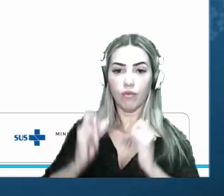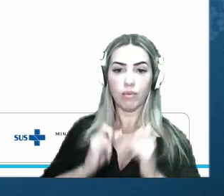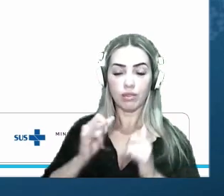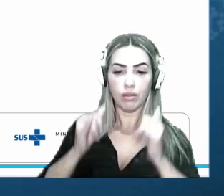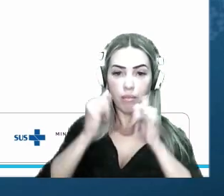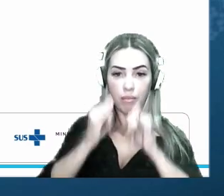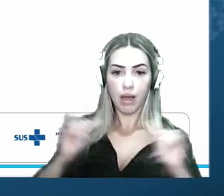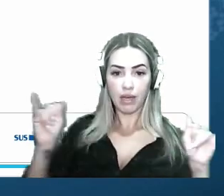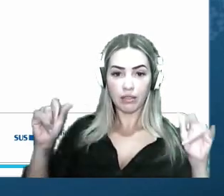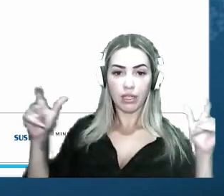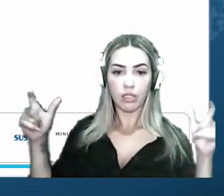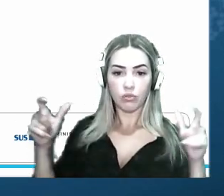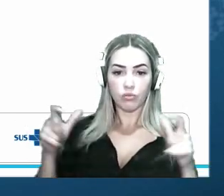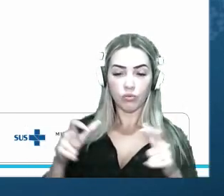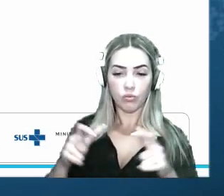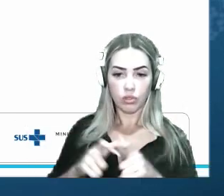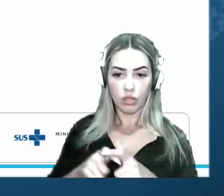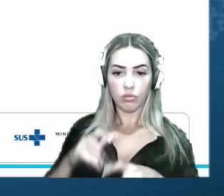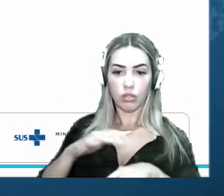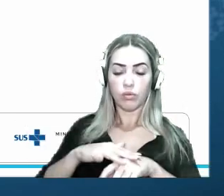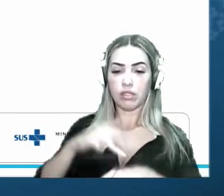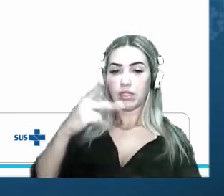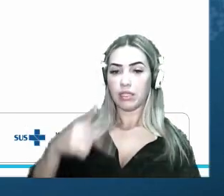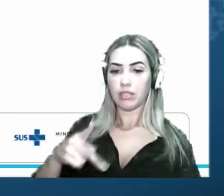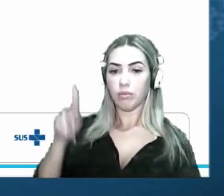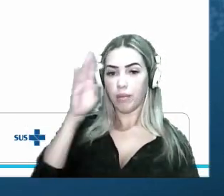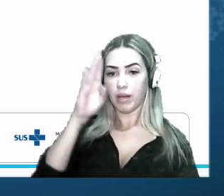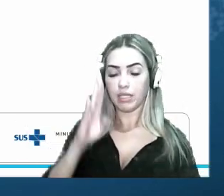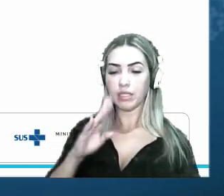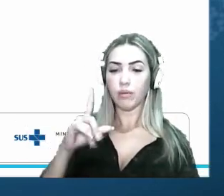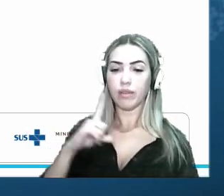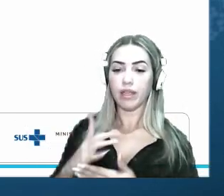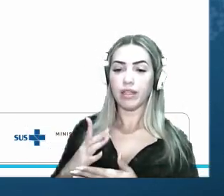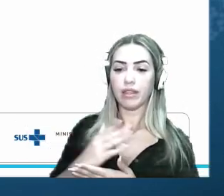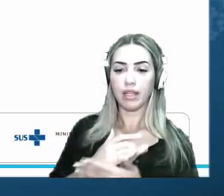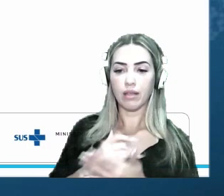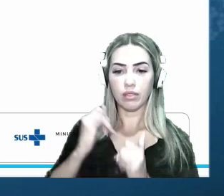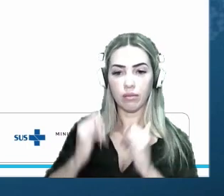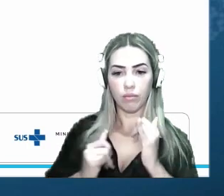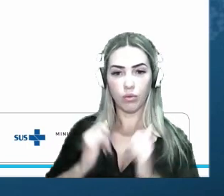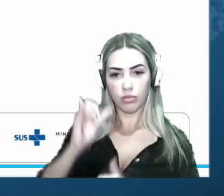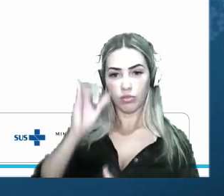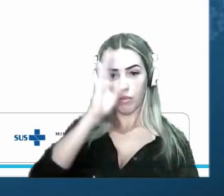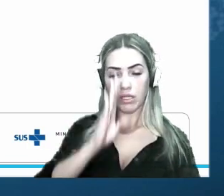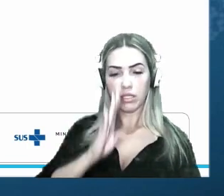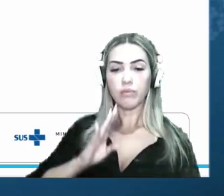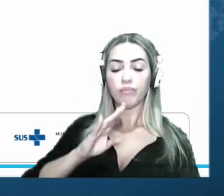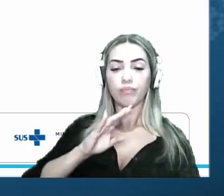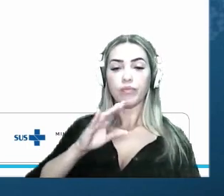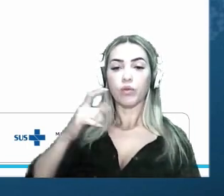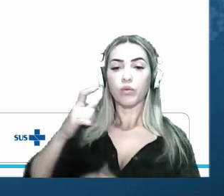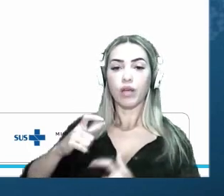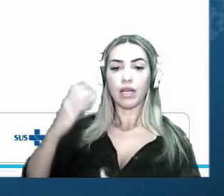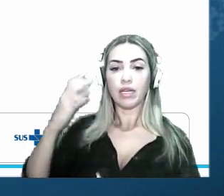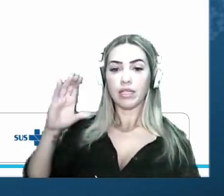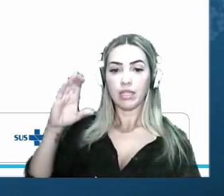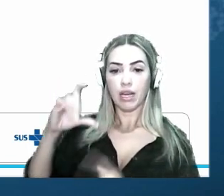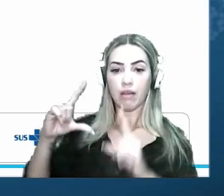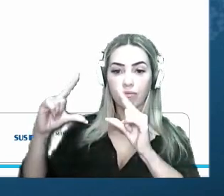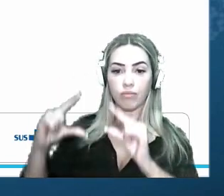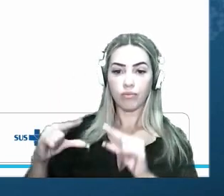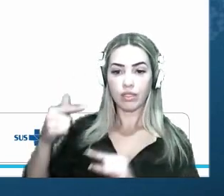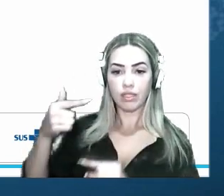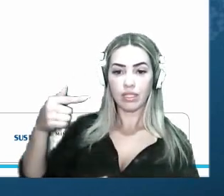arboviroses. No Brasil, temos dados interessantíssimos em Niterói, com uma redução de dengue de aproximadamente 70%.